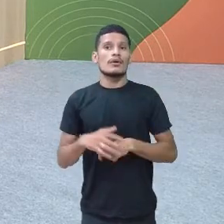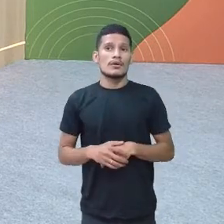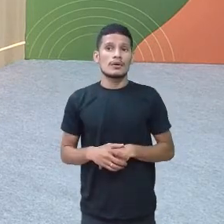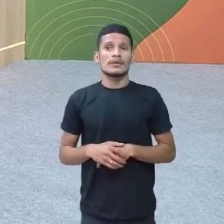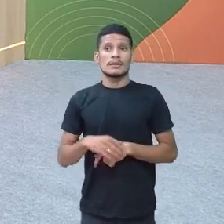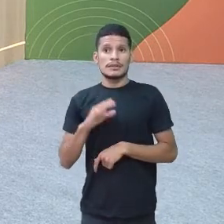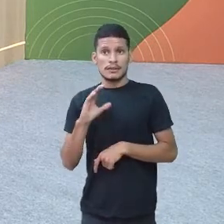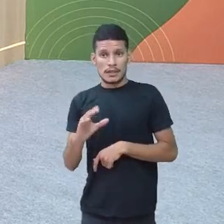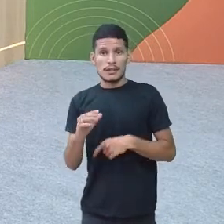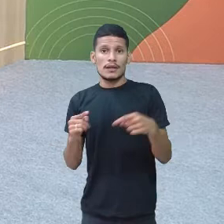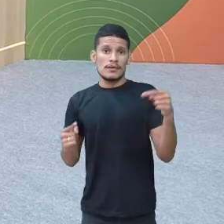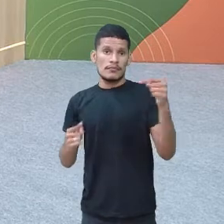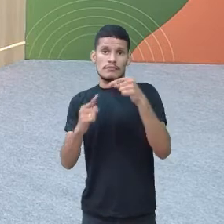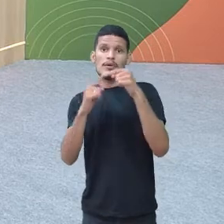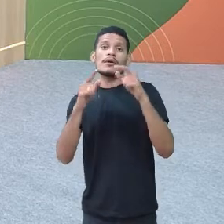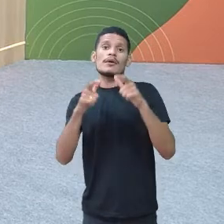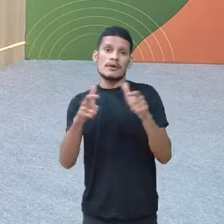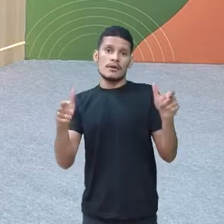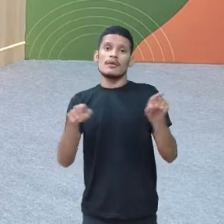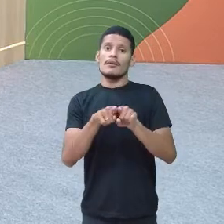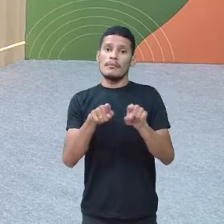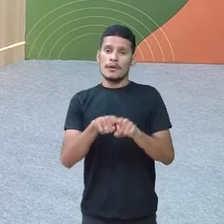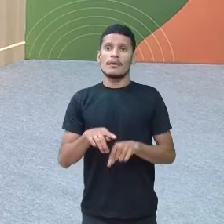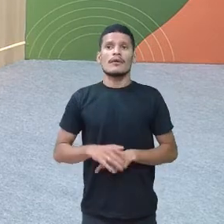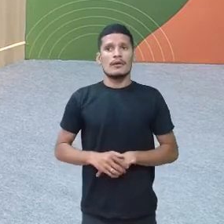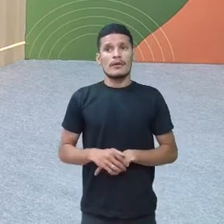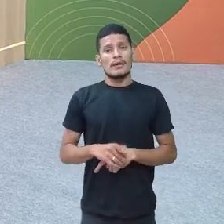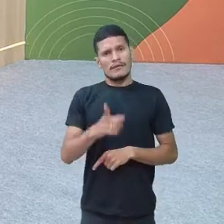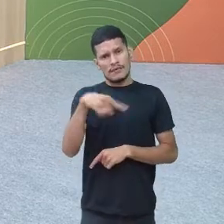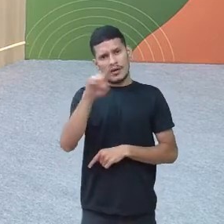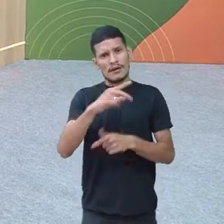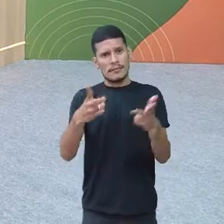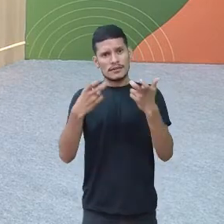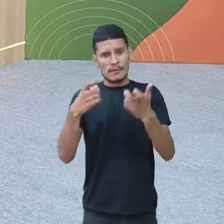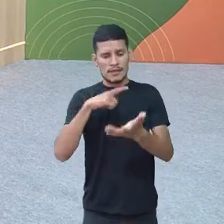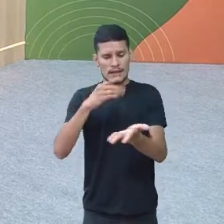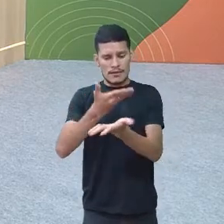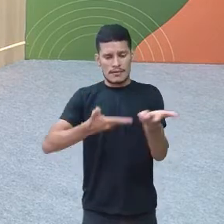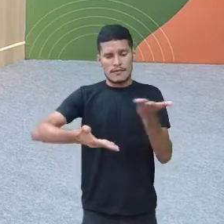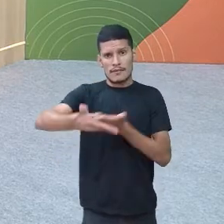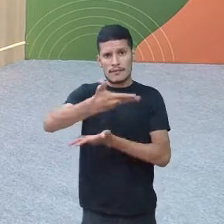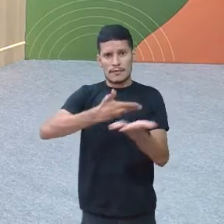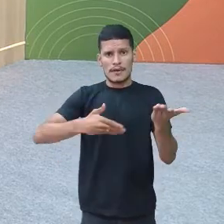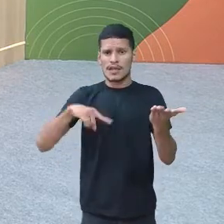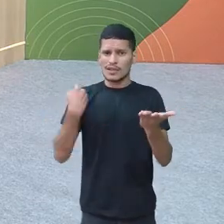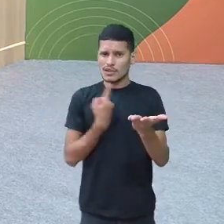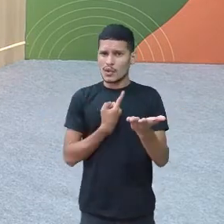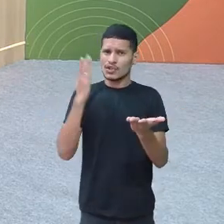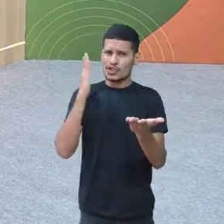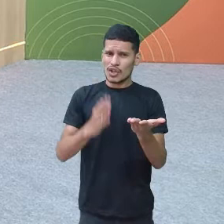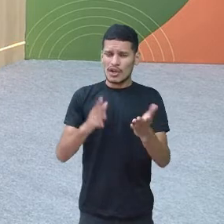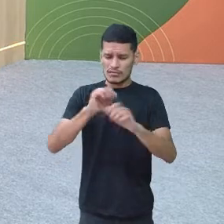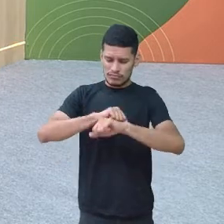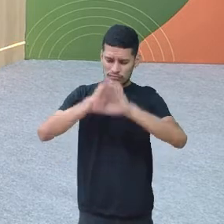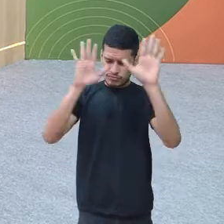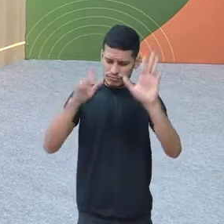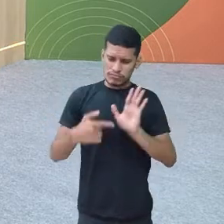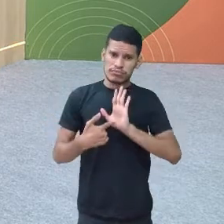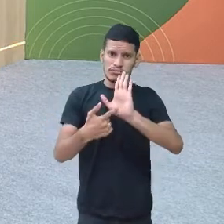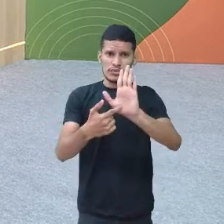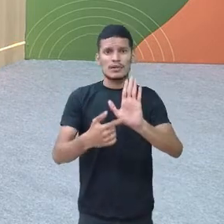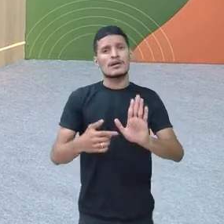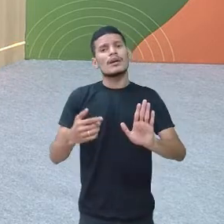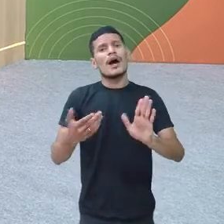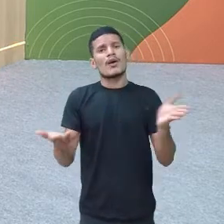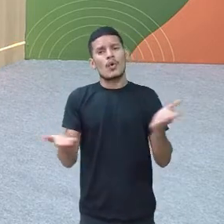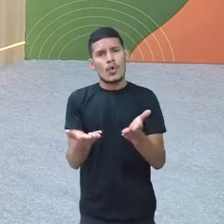lado C, ele vai ter que ser grande também. Percebe que essa relação, apesar da gente estar esclarecendo agora, né,